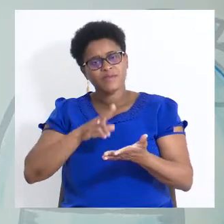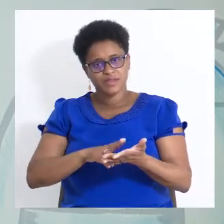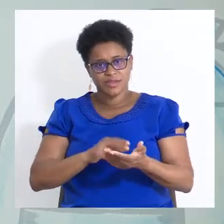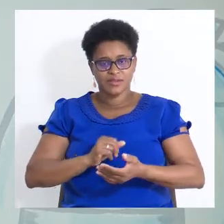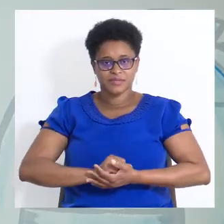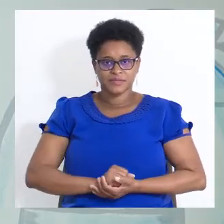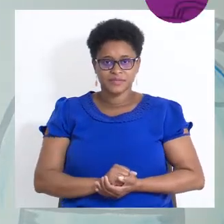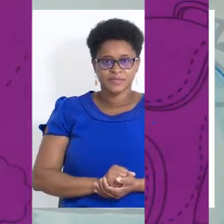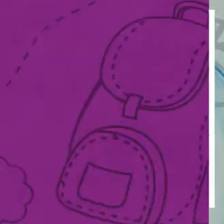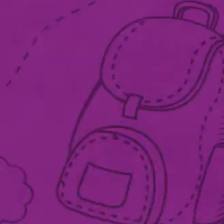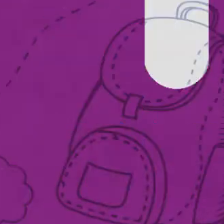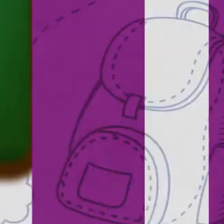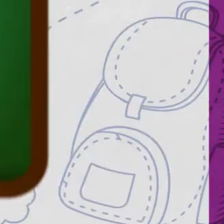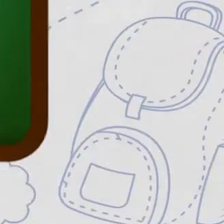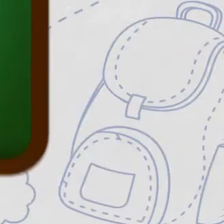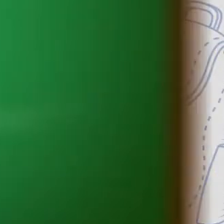como real.